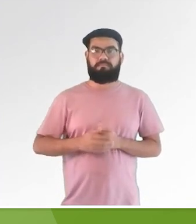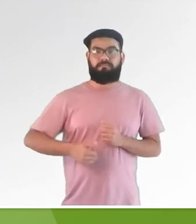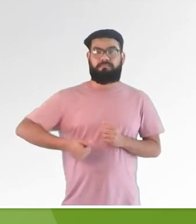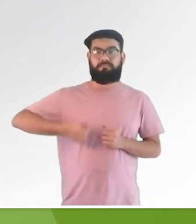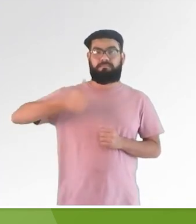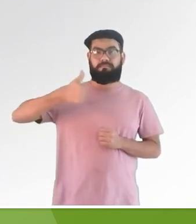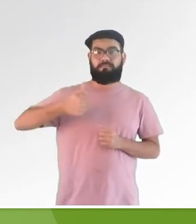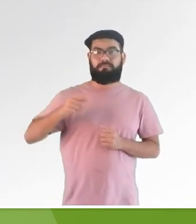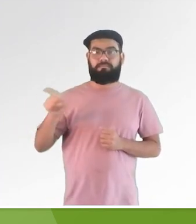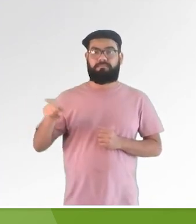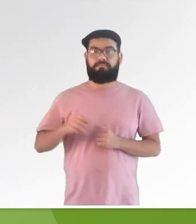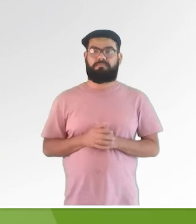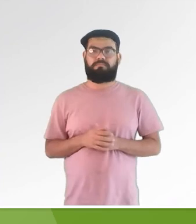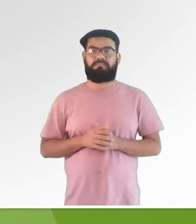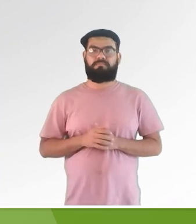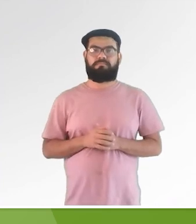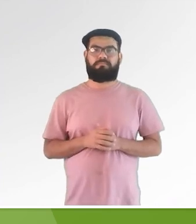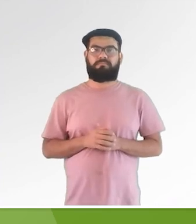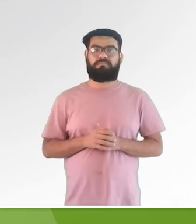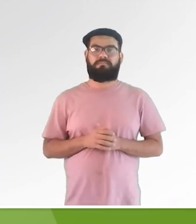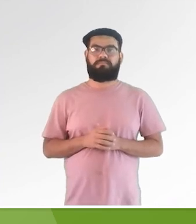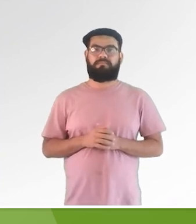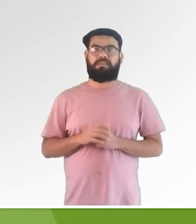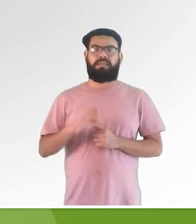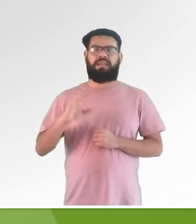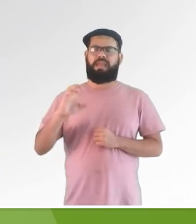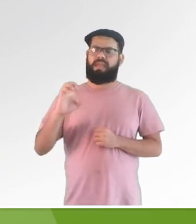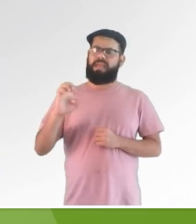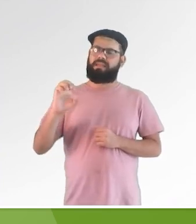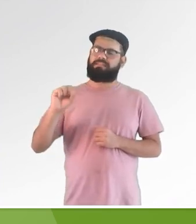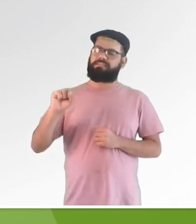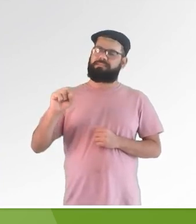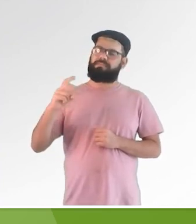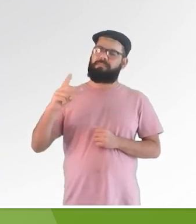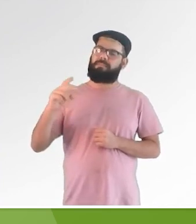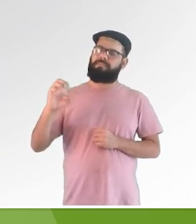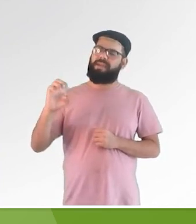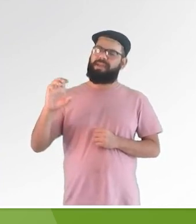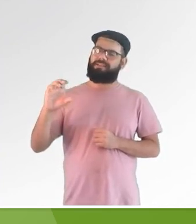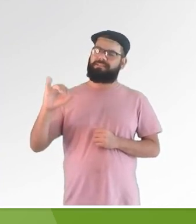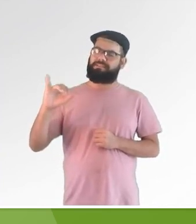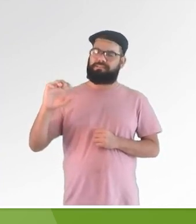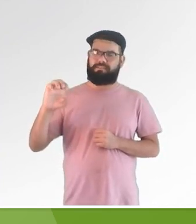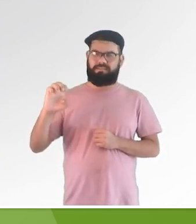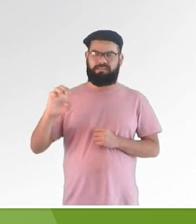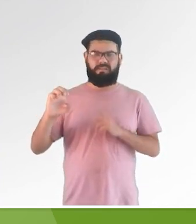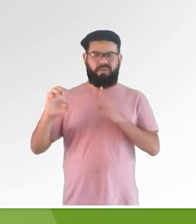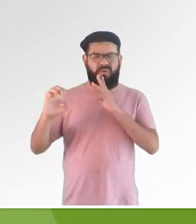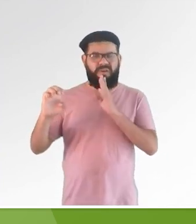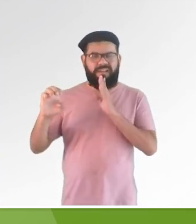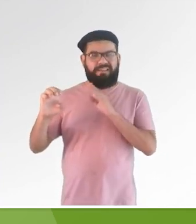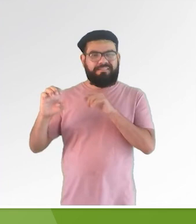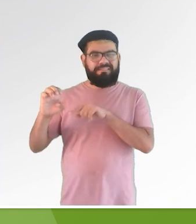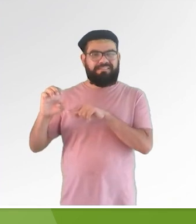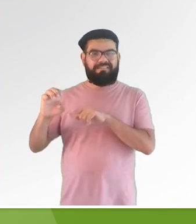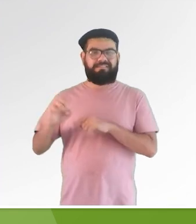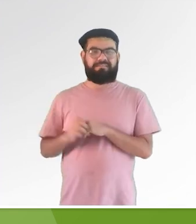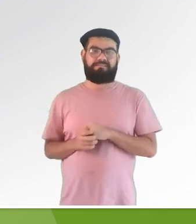o conceito de espécie. Vocês já ouviram falar, tenho certeza,